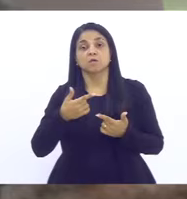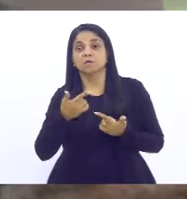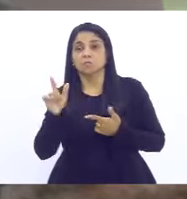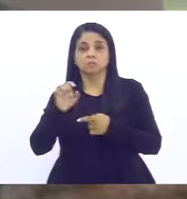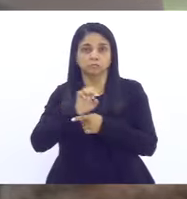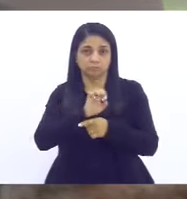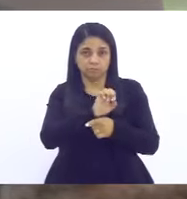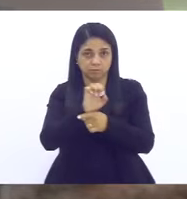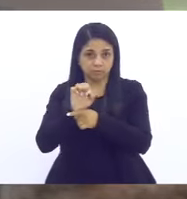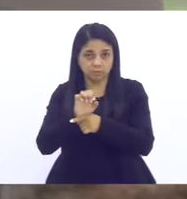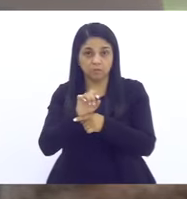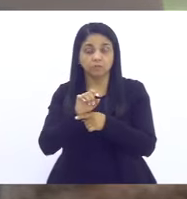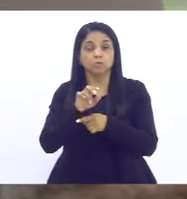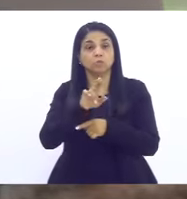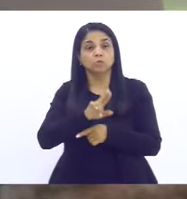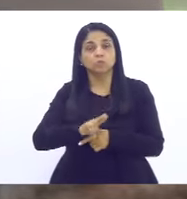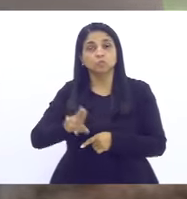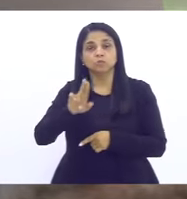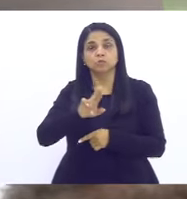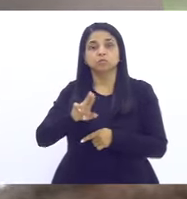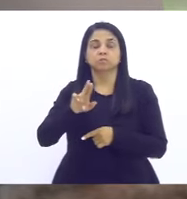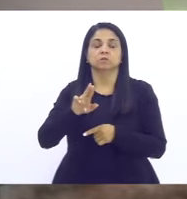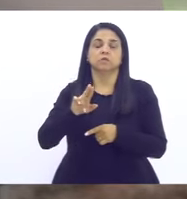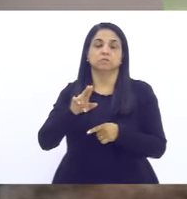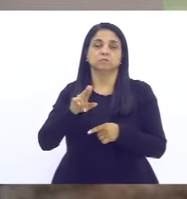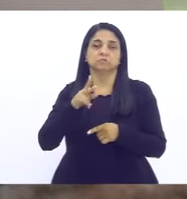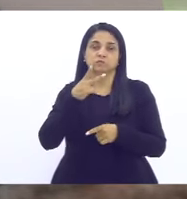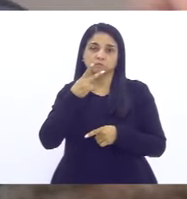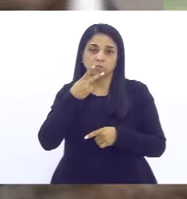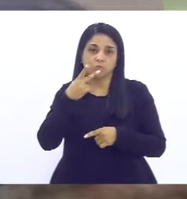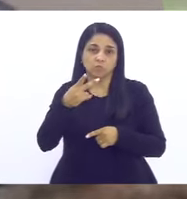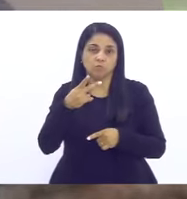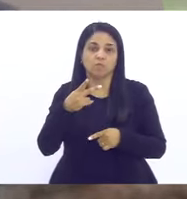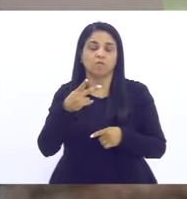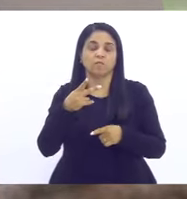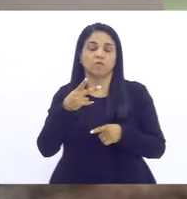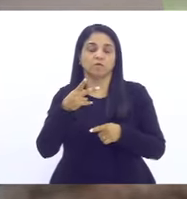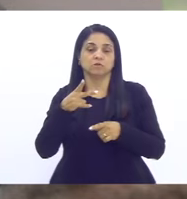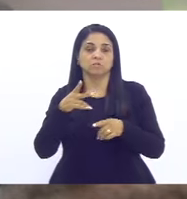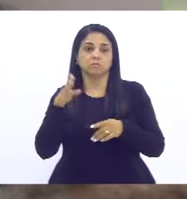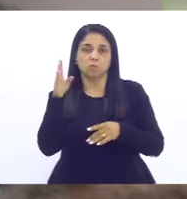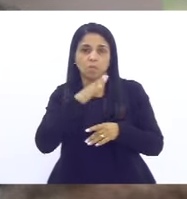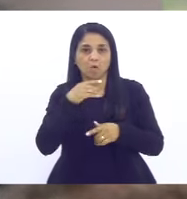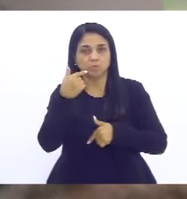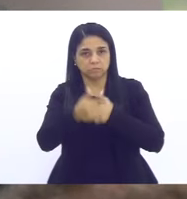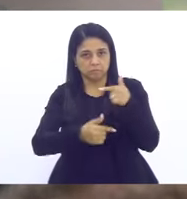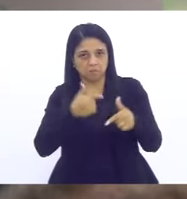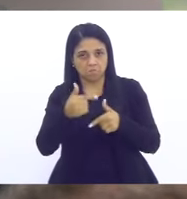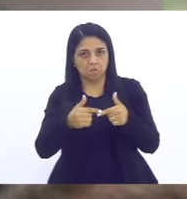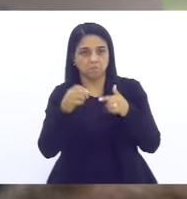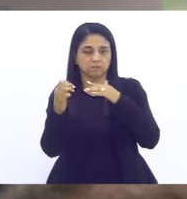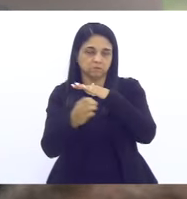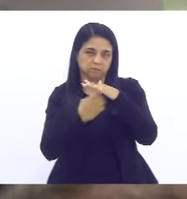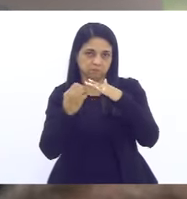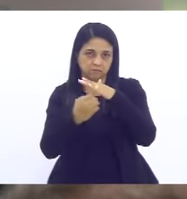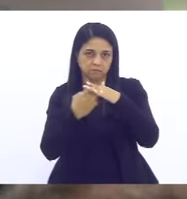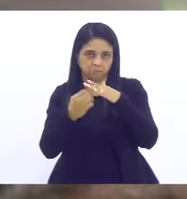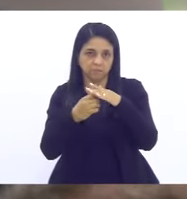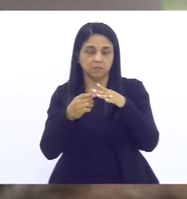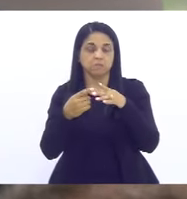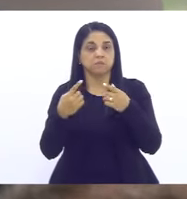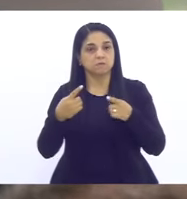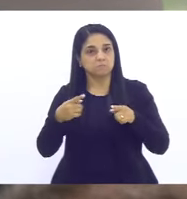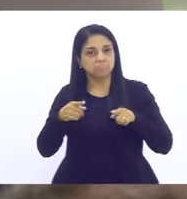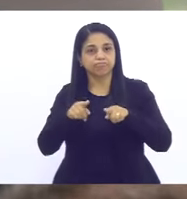utilizando justamente dessa justificativa dos maus serviços das concessionárias para competirem com a gente na atração de